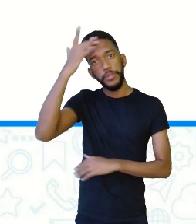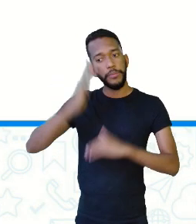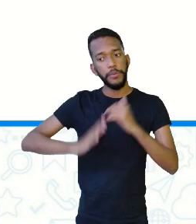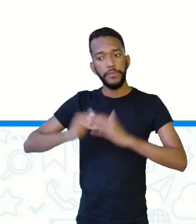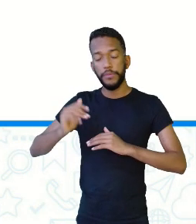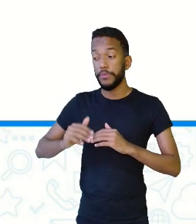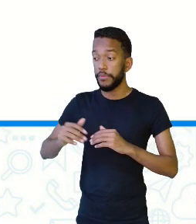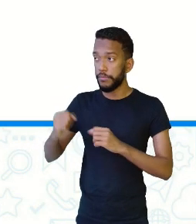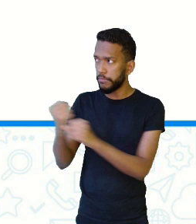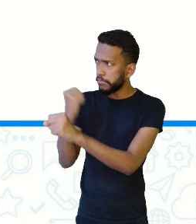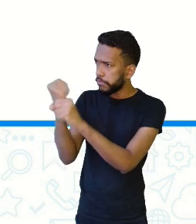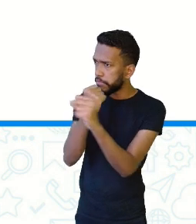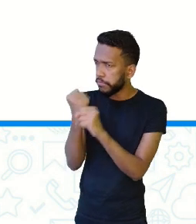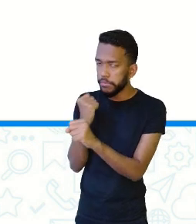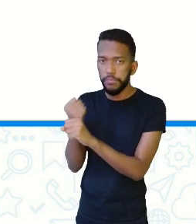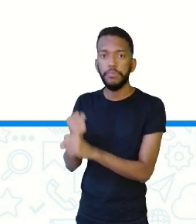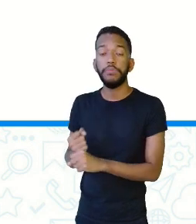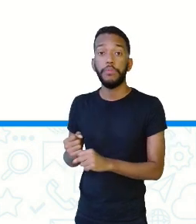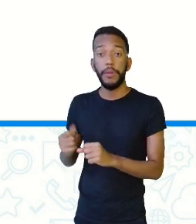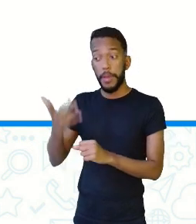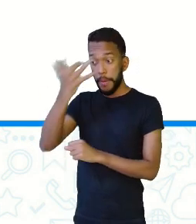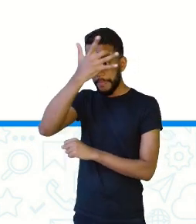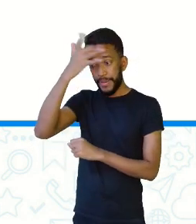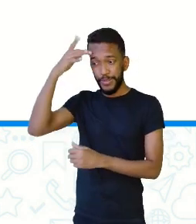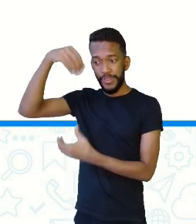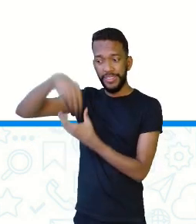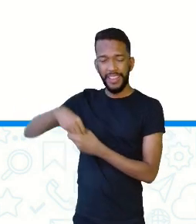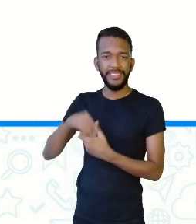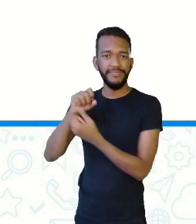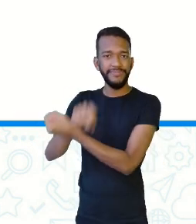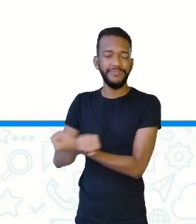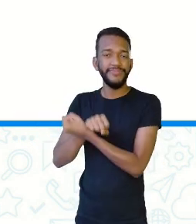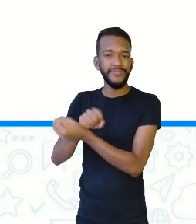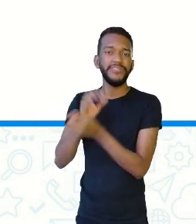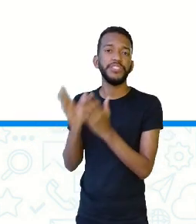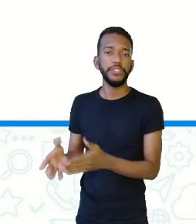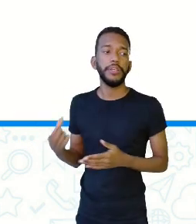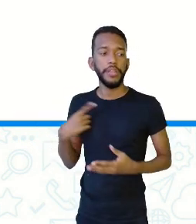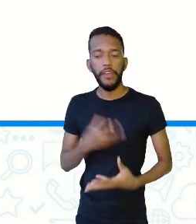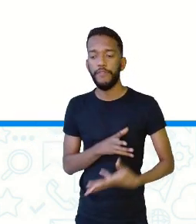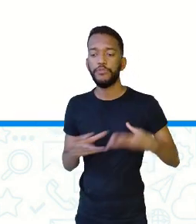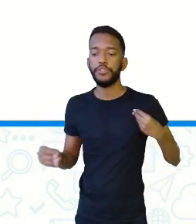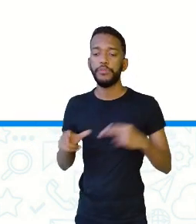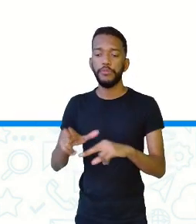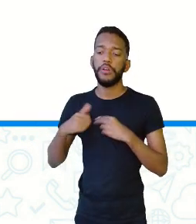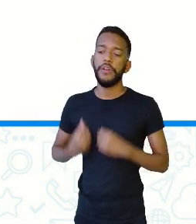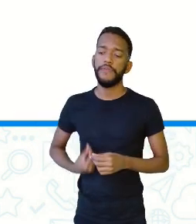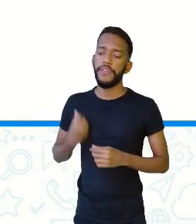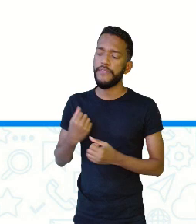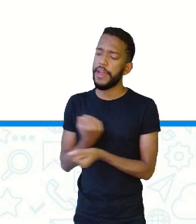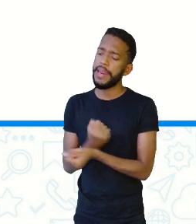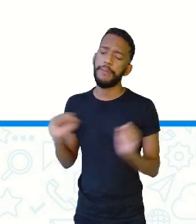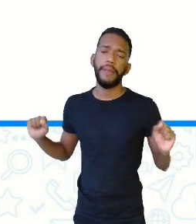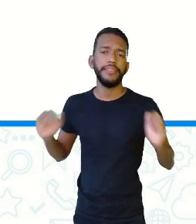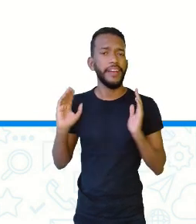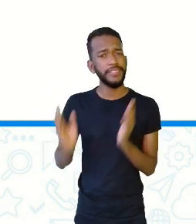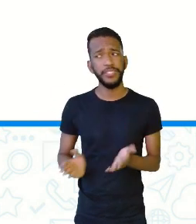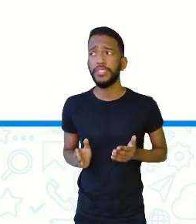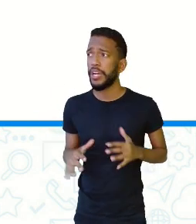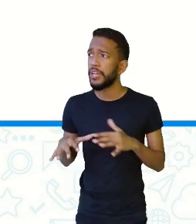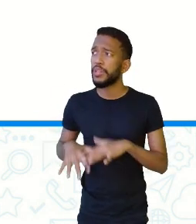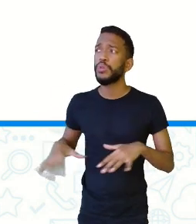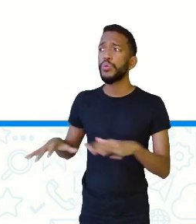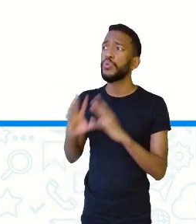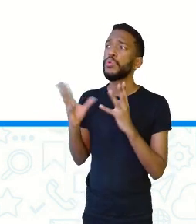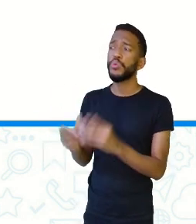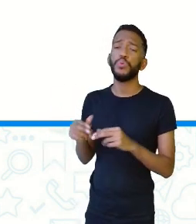negros africanos e afrodescendentes, fugidos da escravização em busca de viver em liberdade. Tudo em